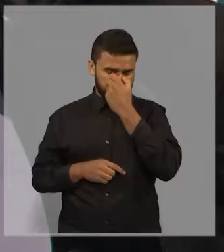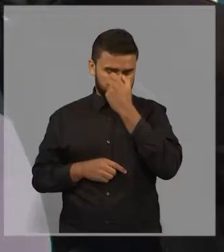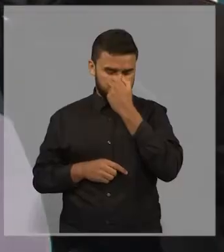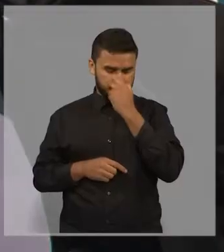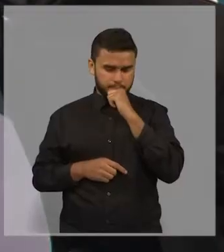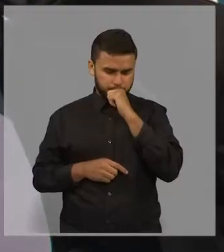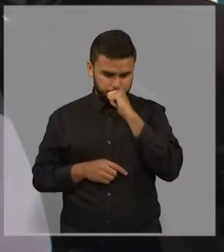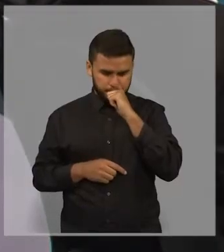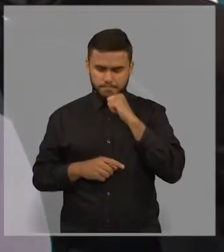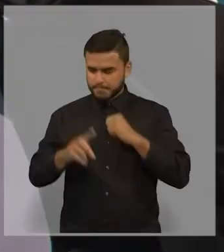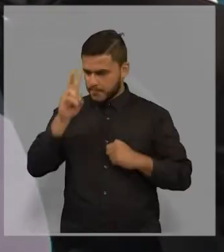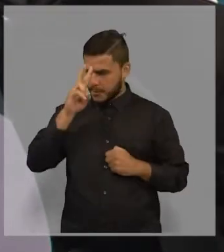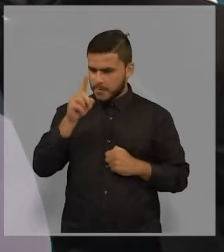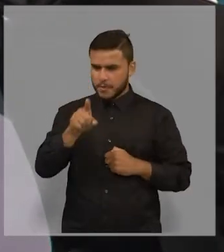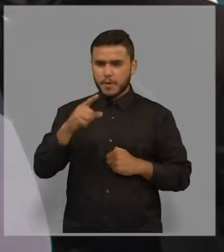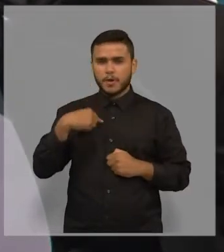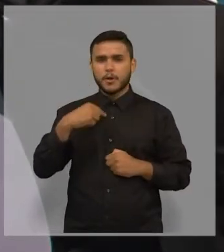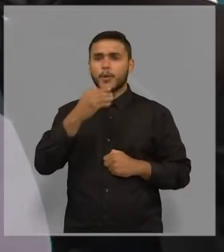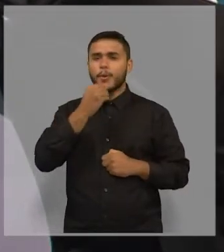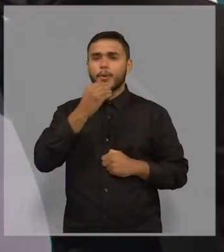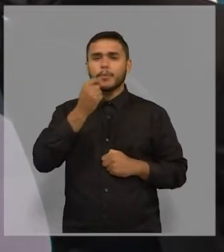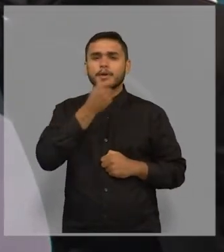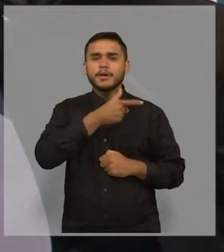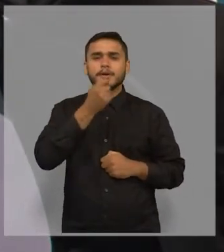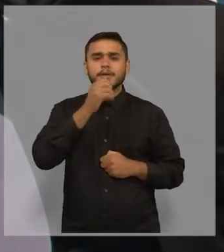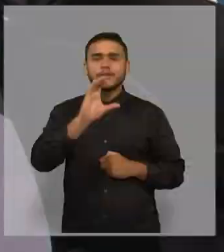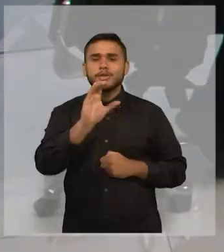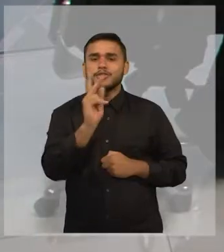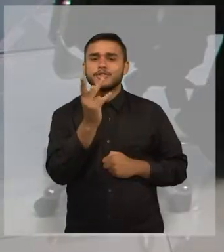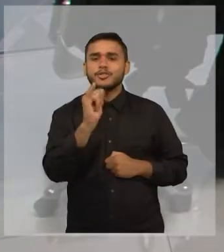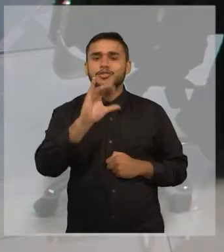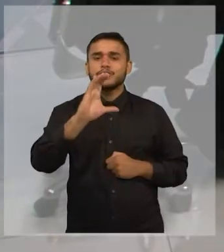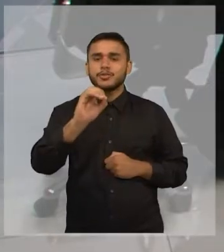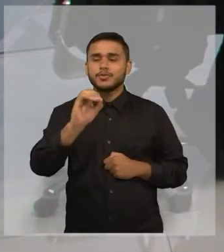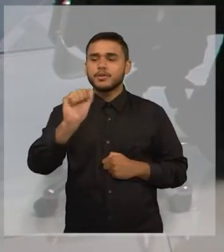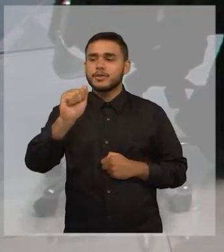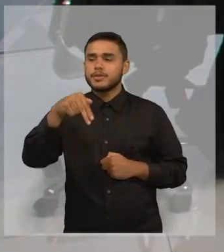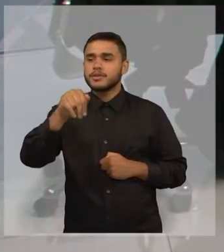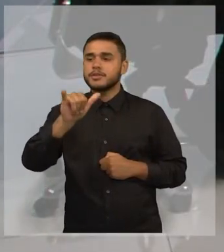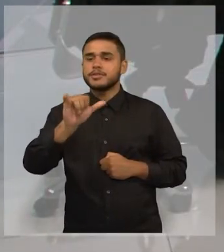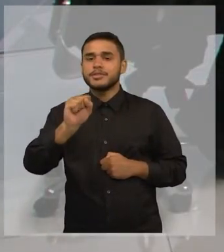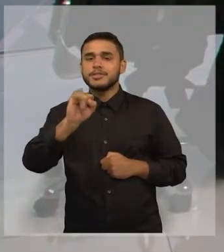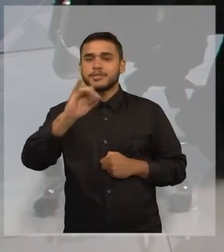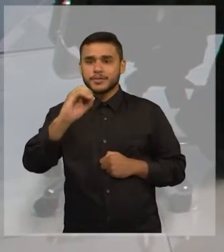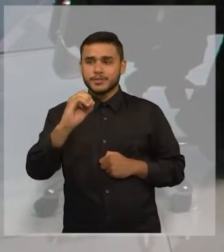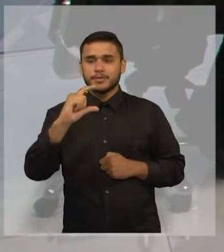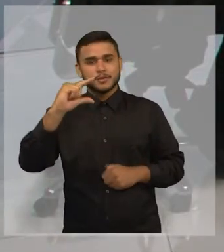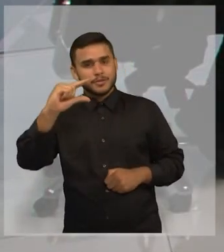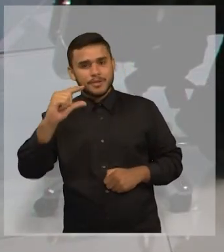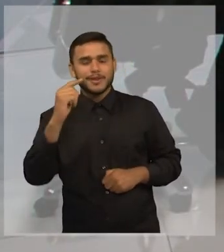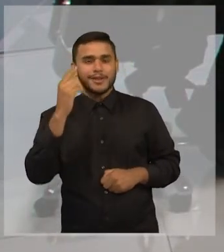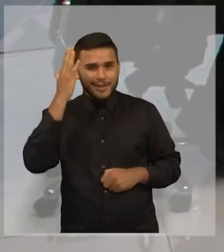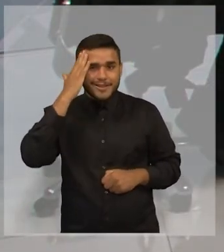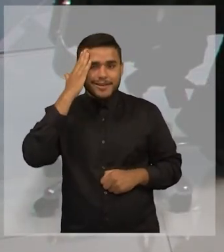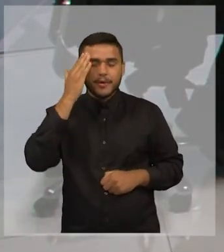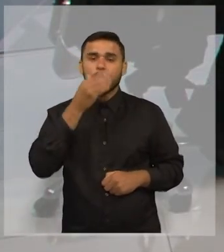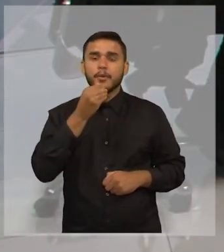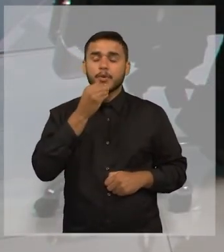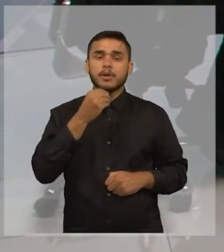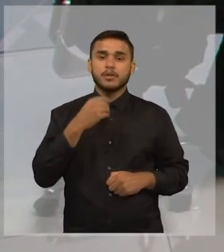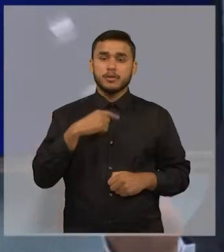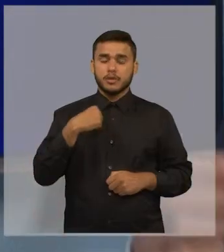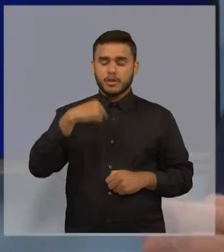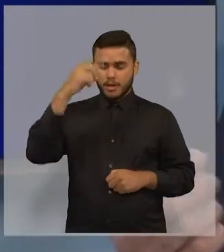fico imaginando Chico Anísio vivo agora, diante desses fatos, né? Como o humor estaria enriquecido, a partir